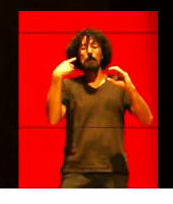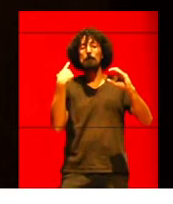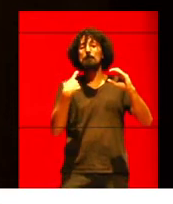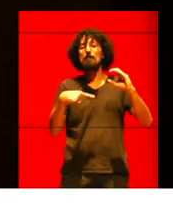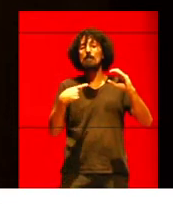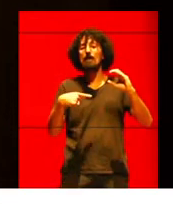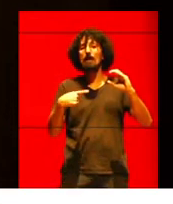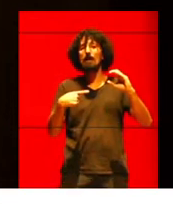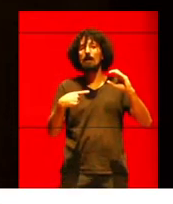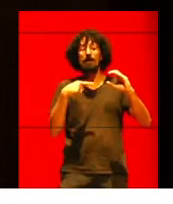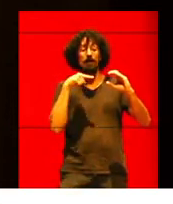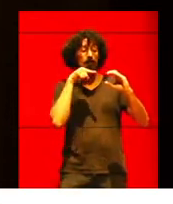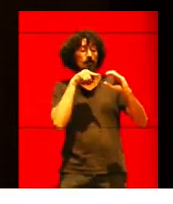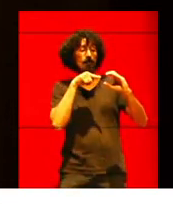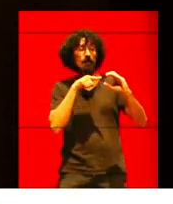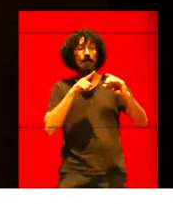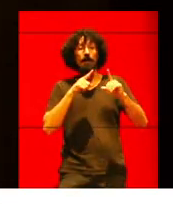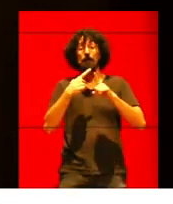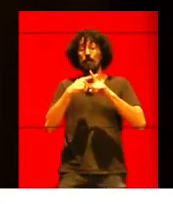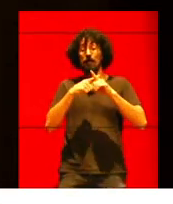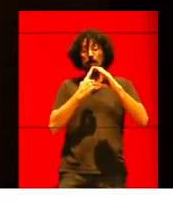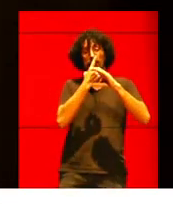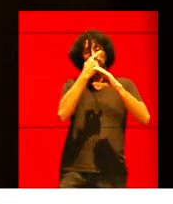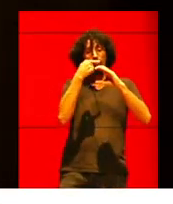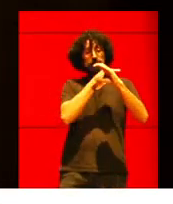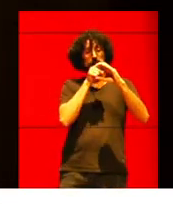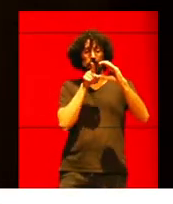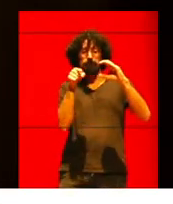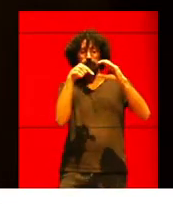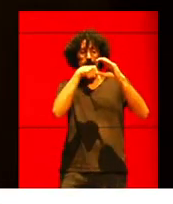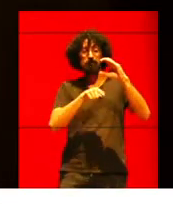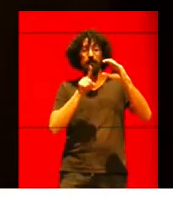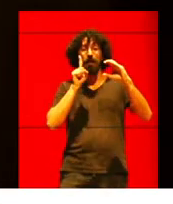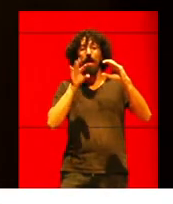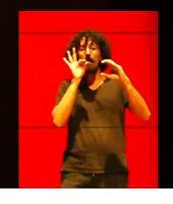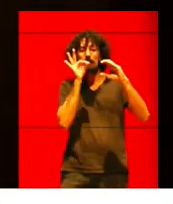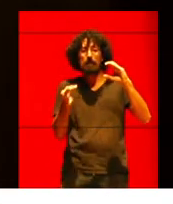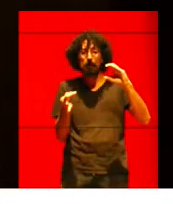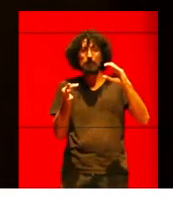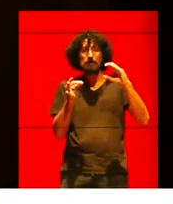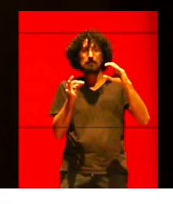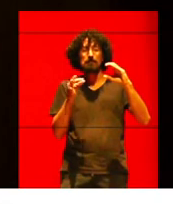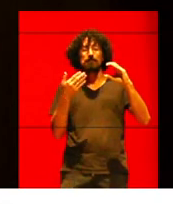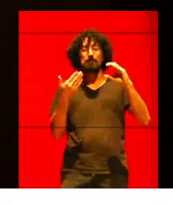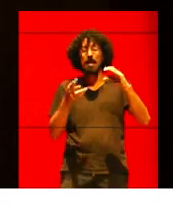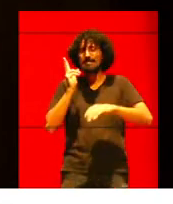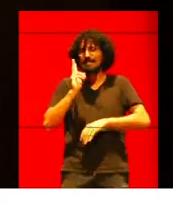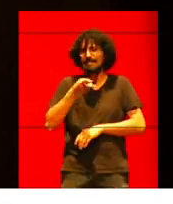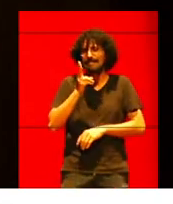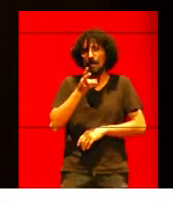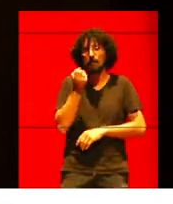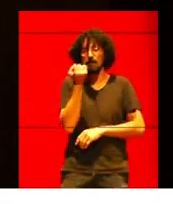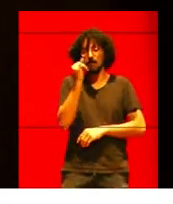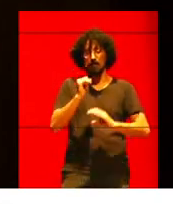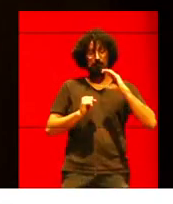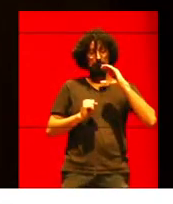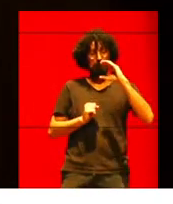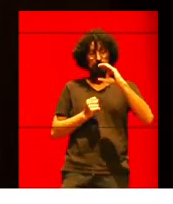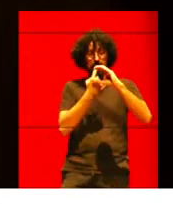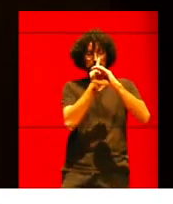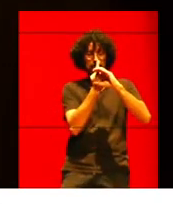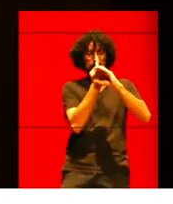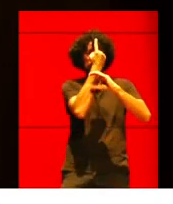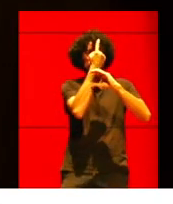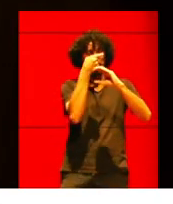é SP3? Porque as 4 ligações dele são... Toda vez que o carbono estiver fazendo